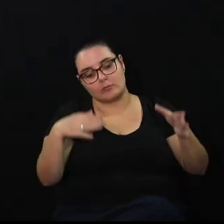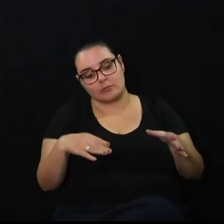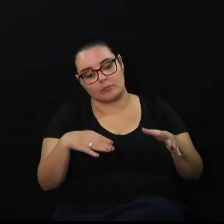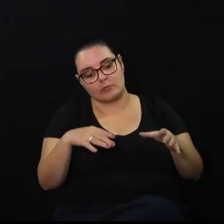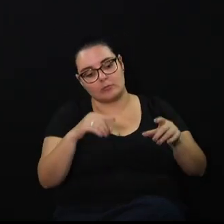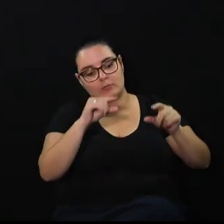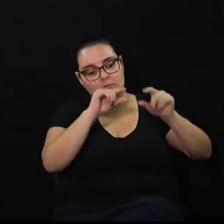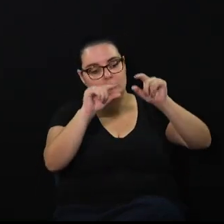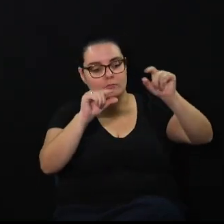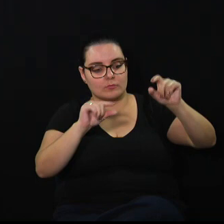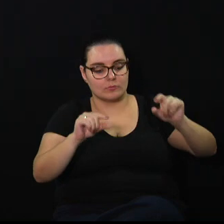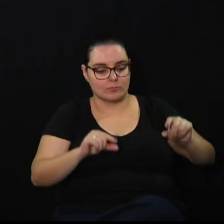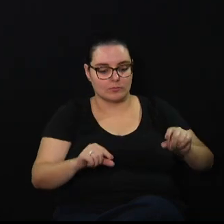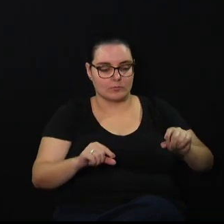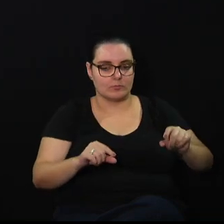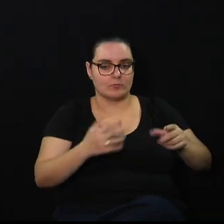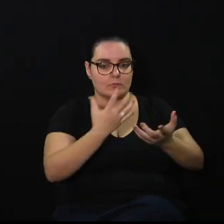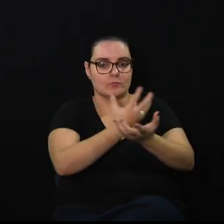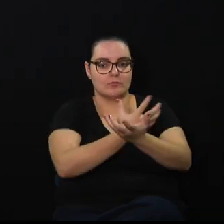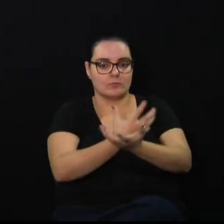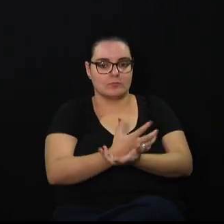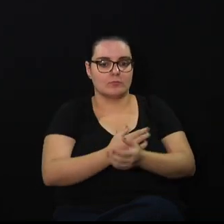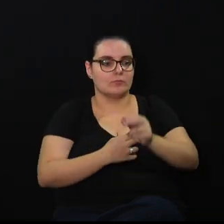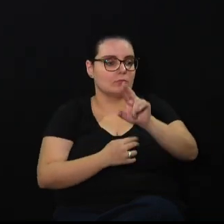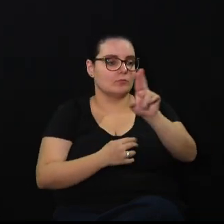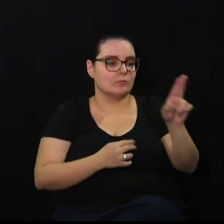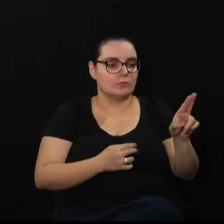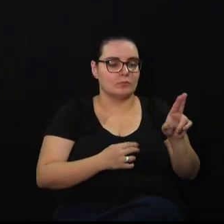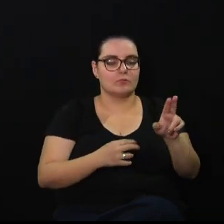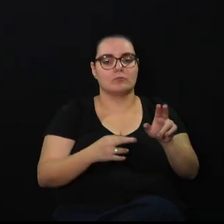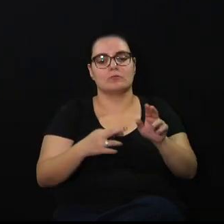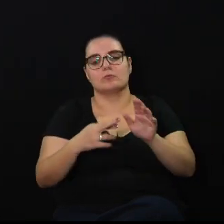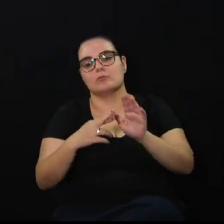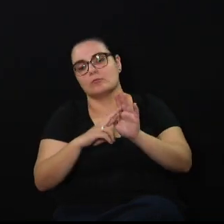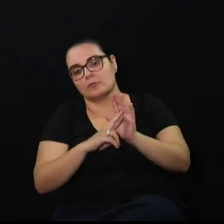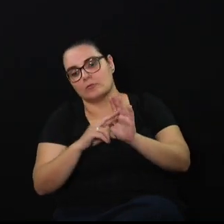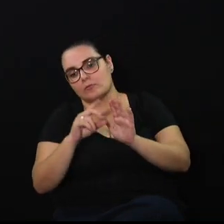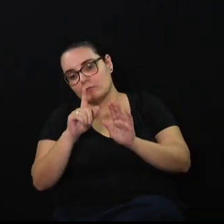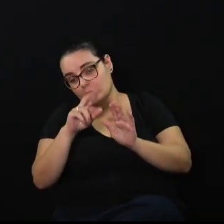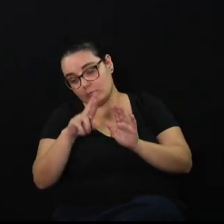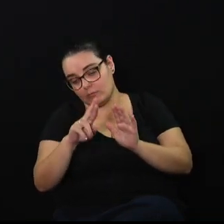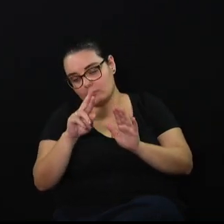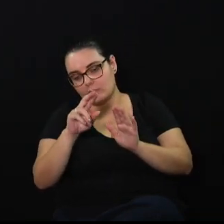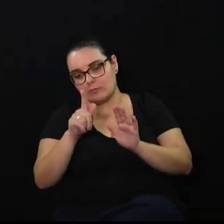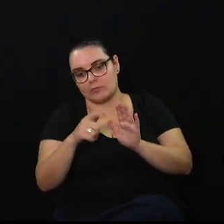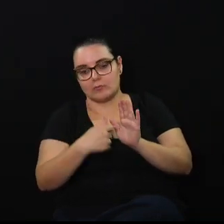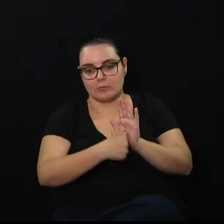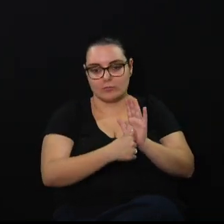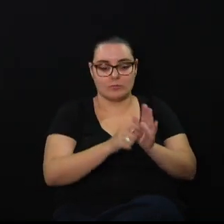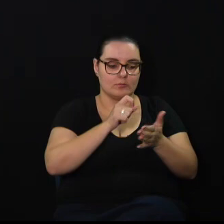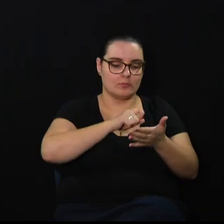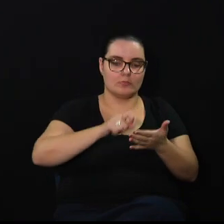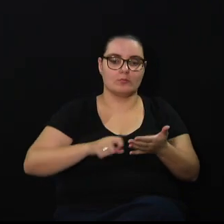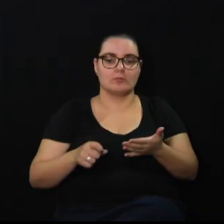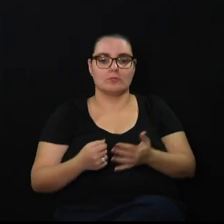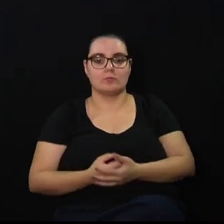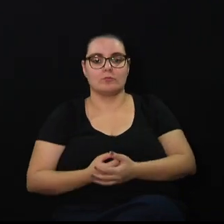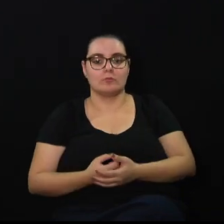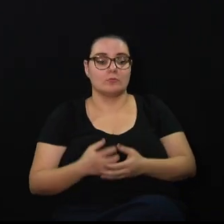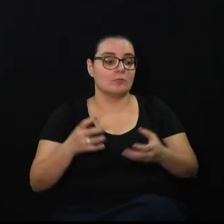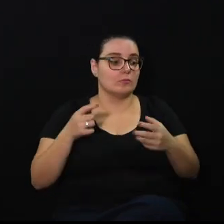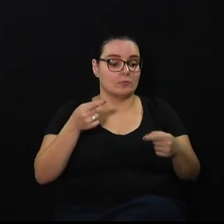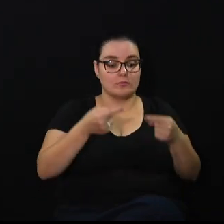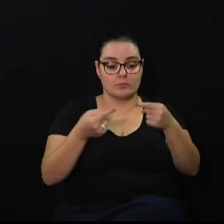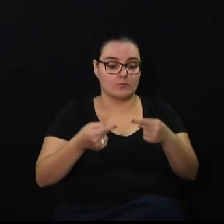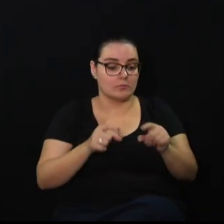em branco e ele só colocam ao seu nome os seus dados e você assina a gente não tem não pode chegar lá eu quero discutir